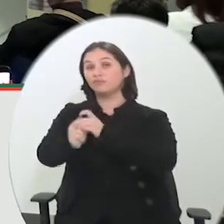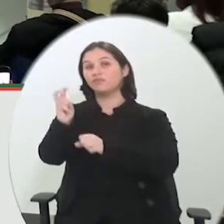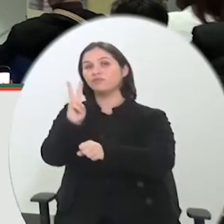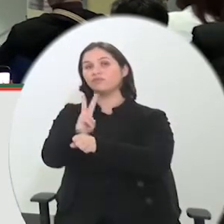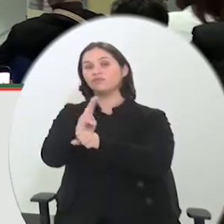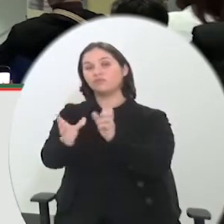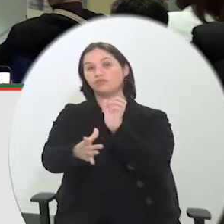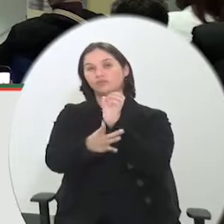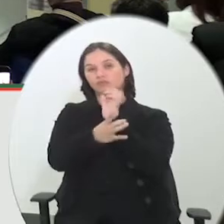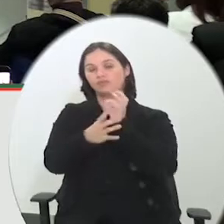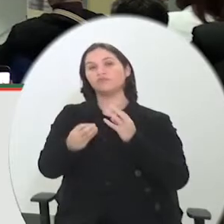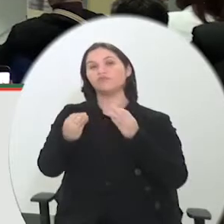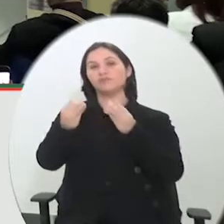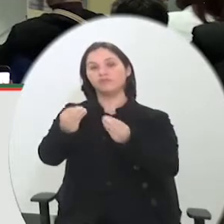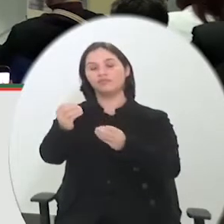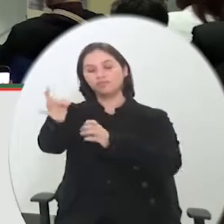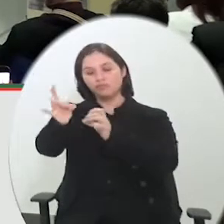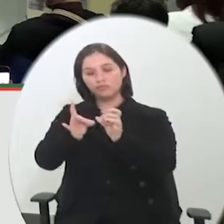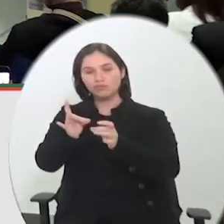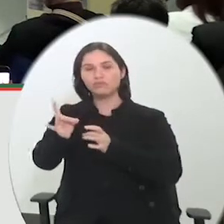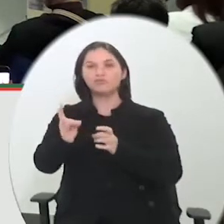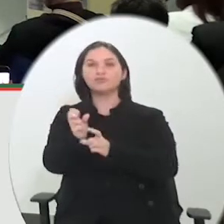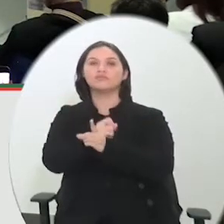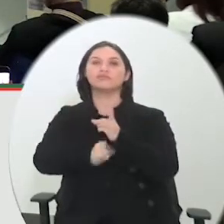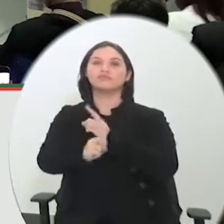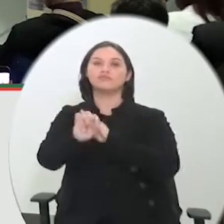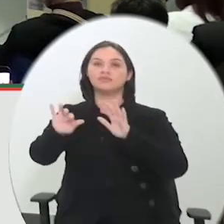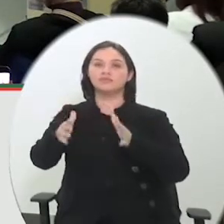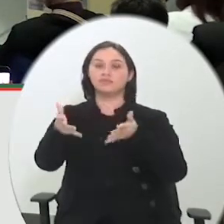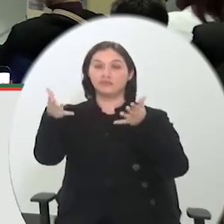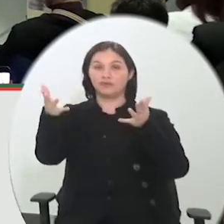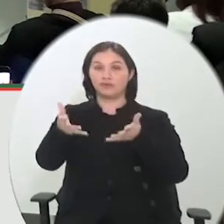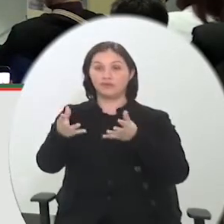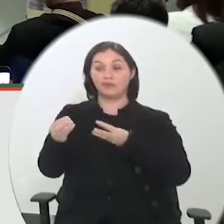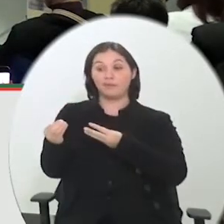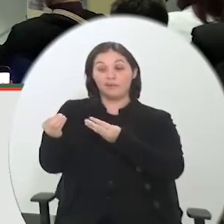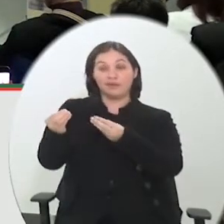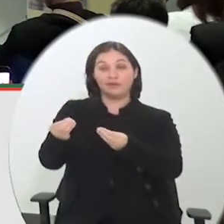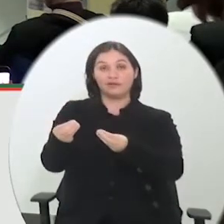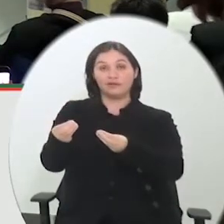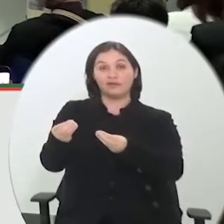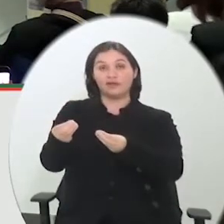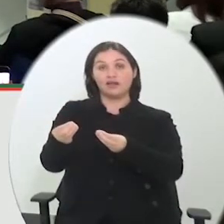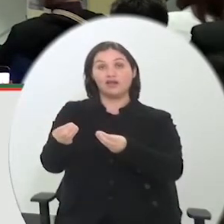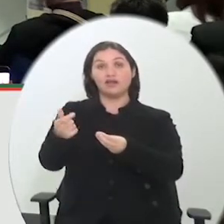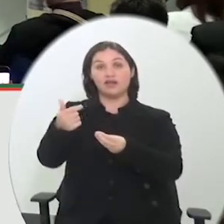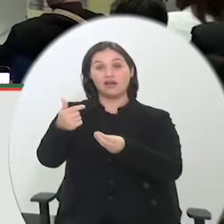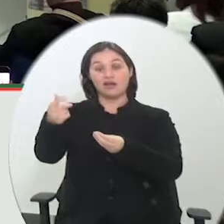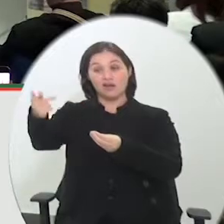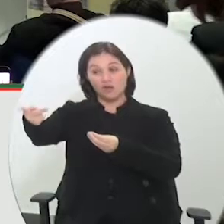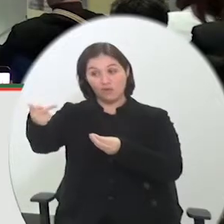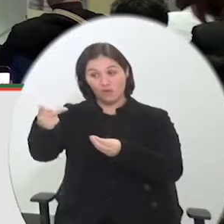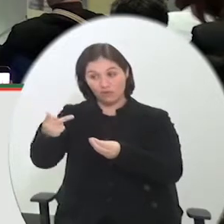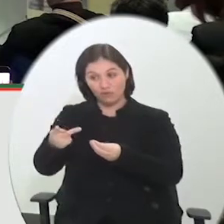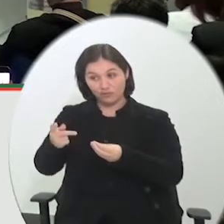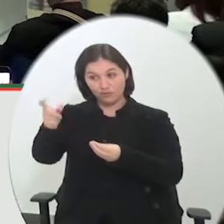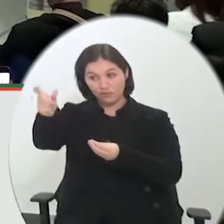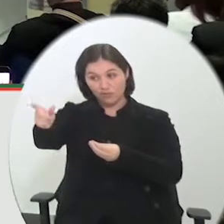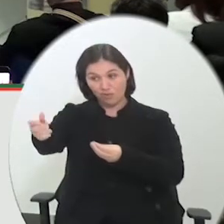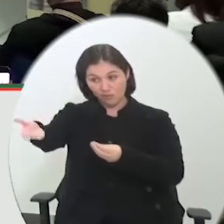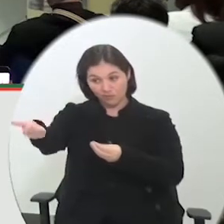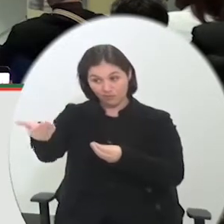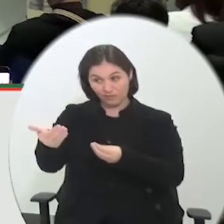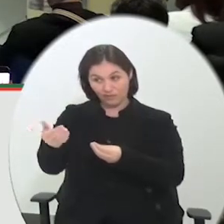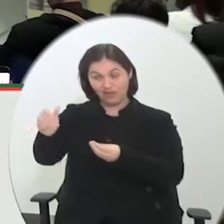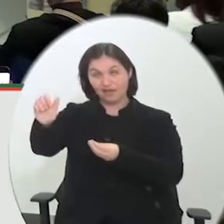Criciúma e região. Para a entrega, convidamos o presidente da SIC, senhor Moacir D'Agostin, e os demais vereadores que aqui